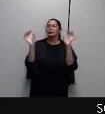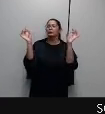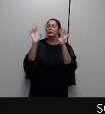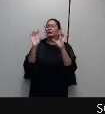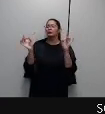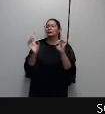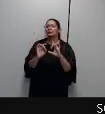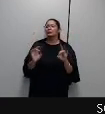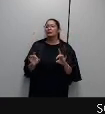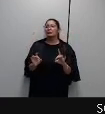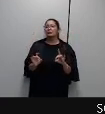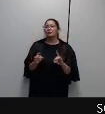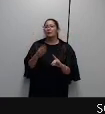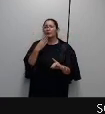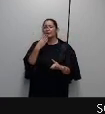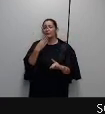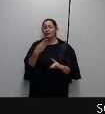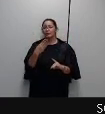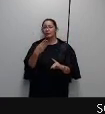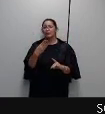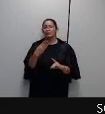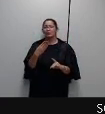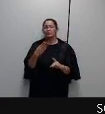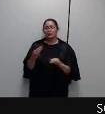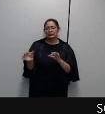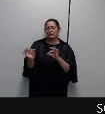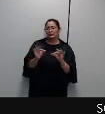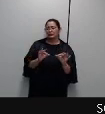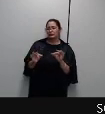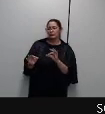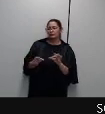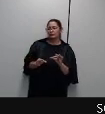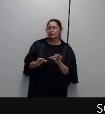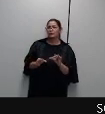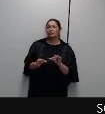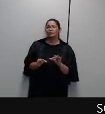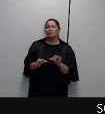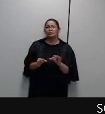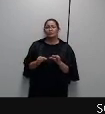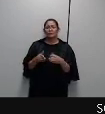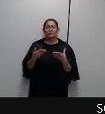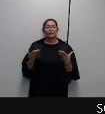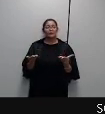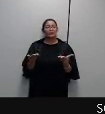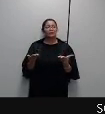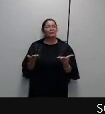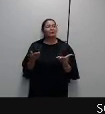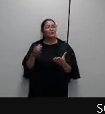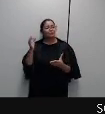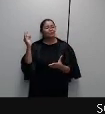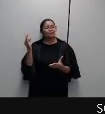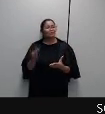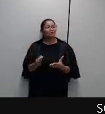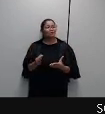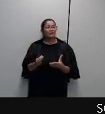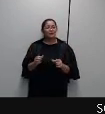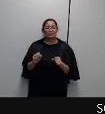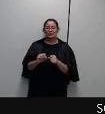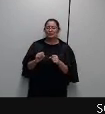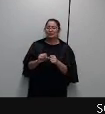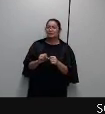eu pedi Vista trato na hipótese de agravo de instrumento contra decisão que nos autos da execução contra a Fazenda